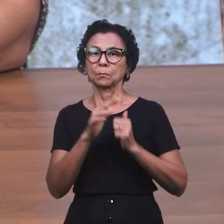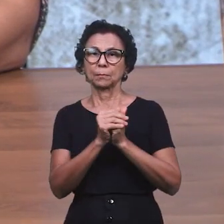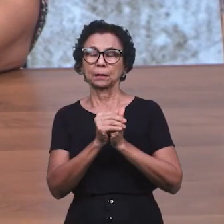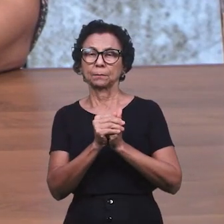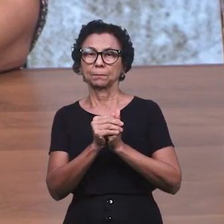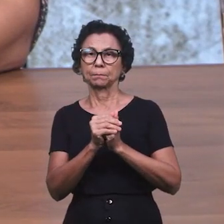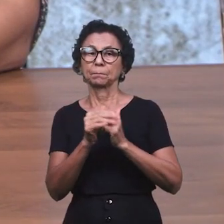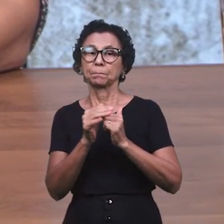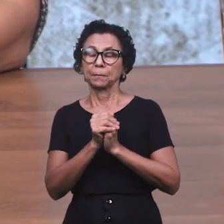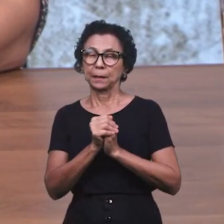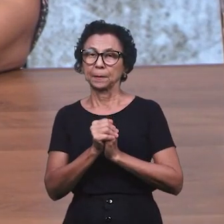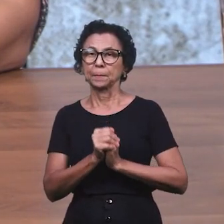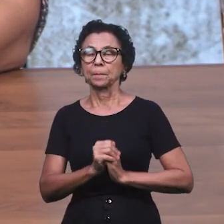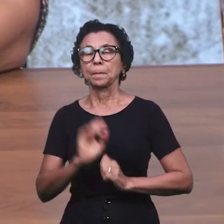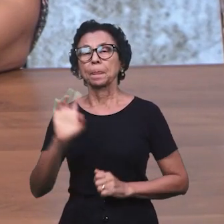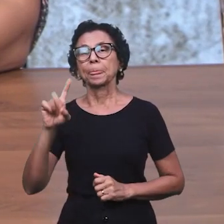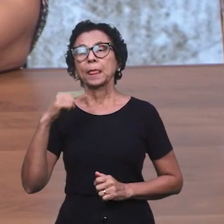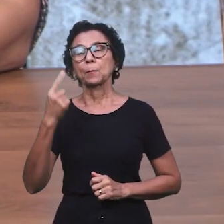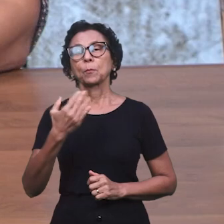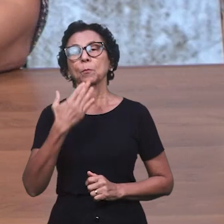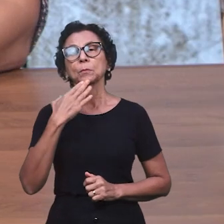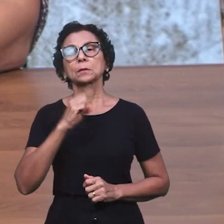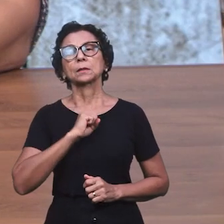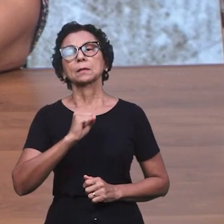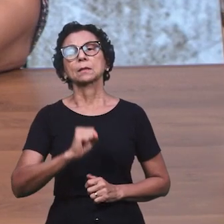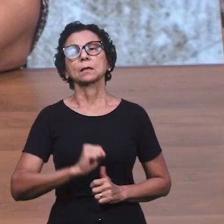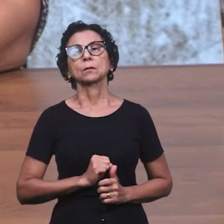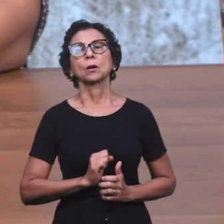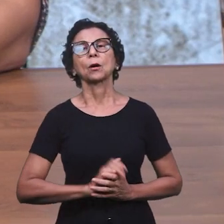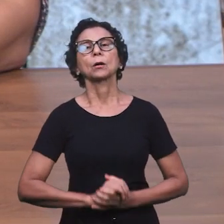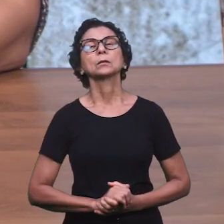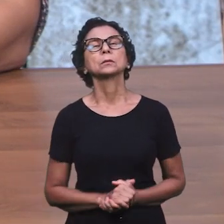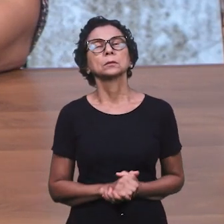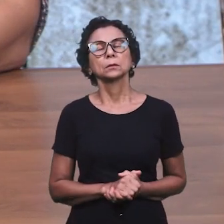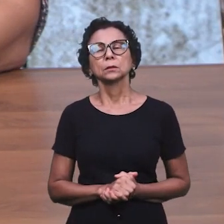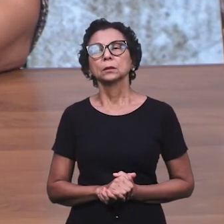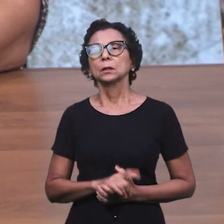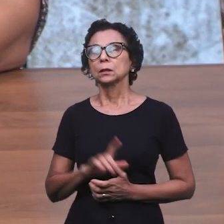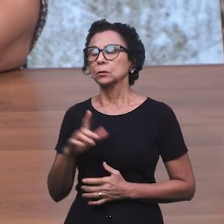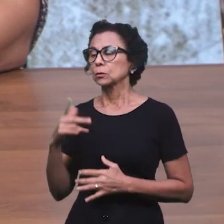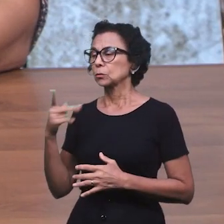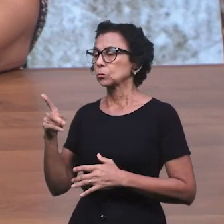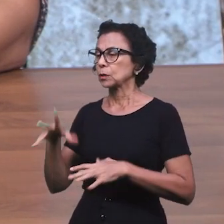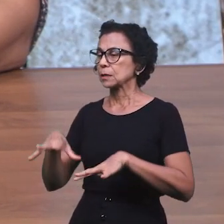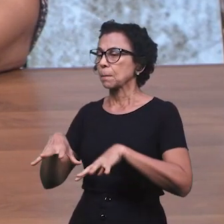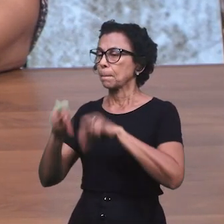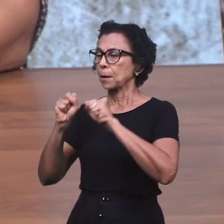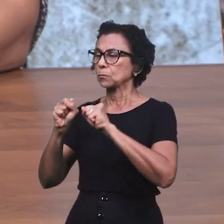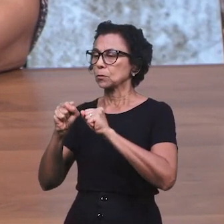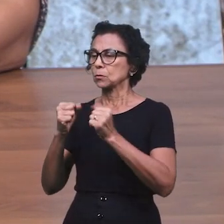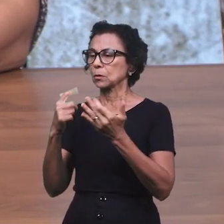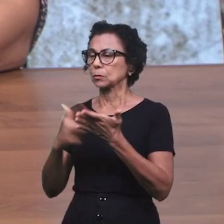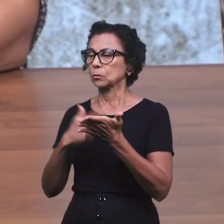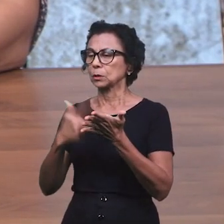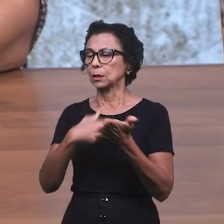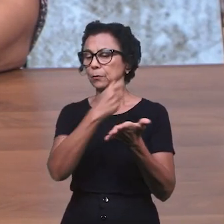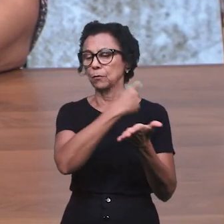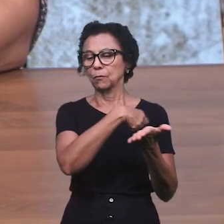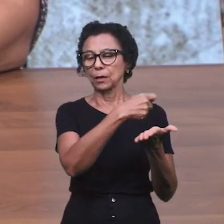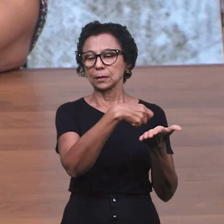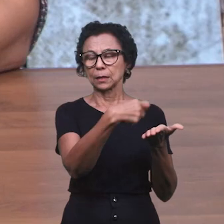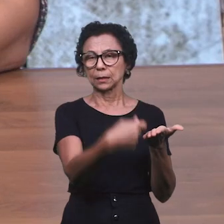o sacerdote escreverá estas mesmas maldições num livro e com a água amarga